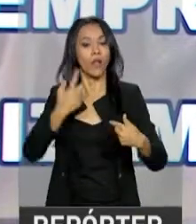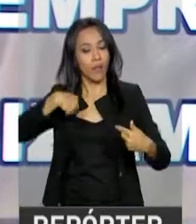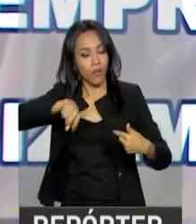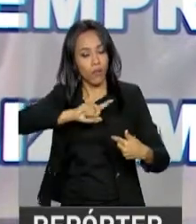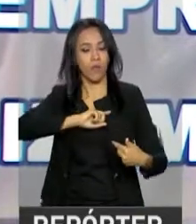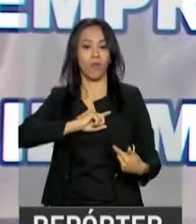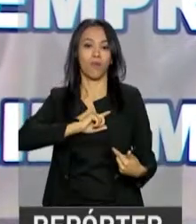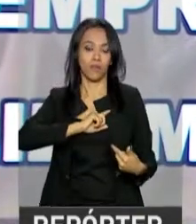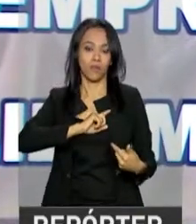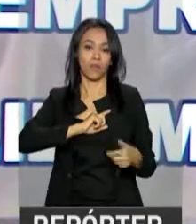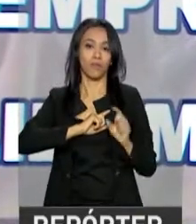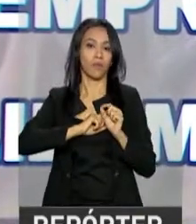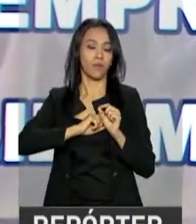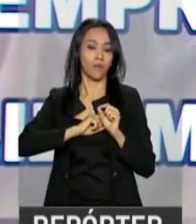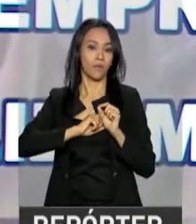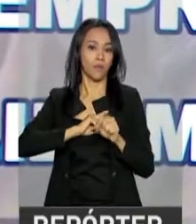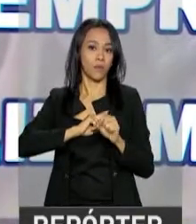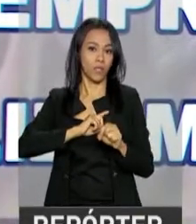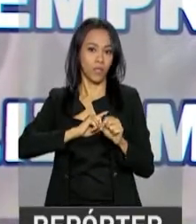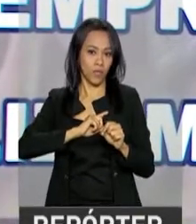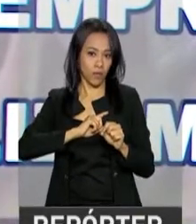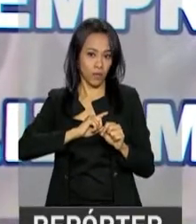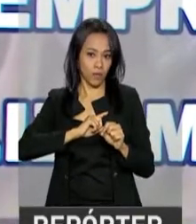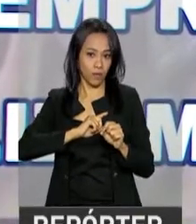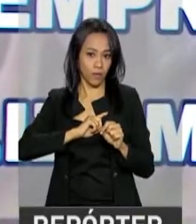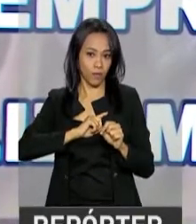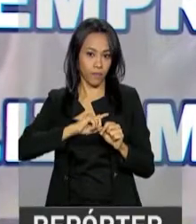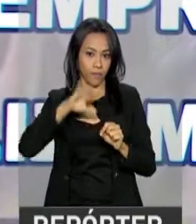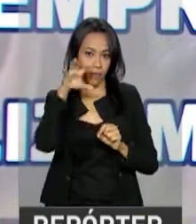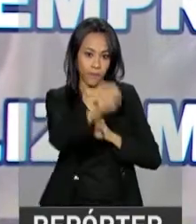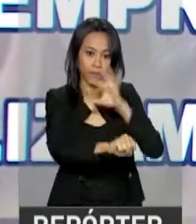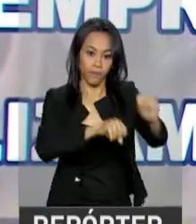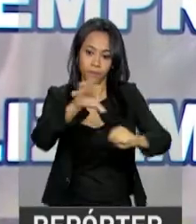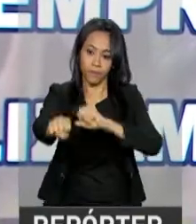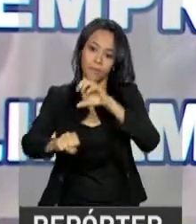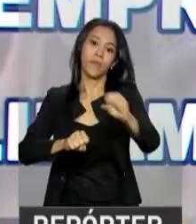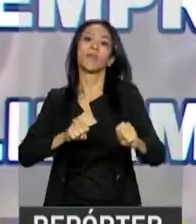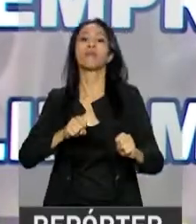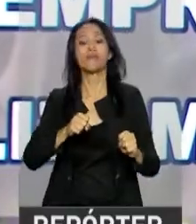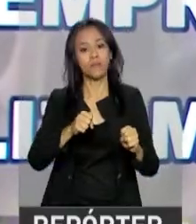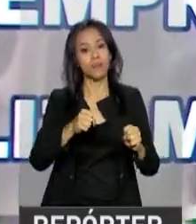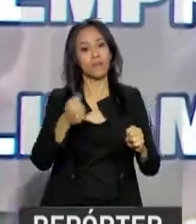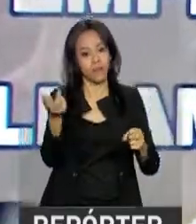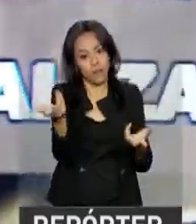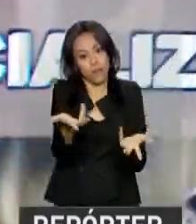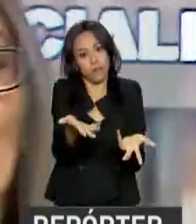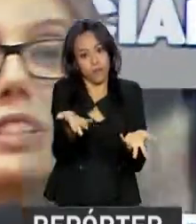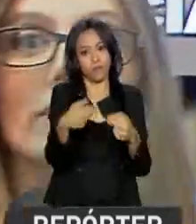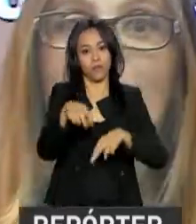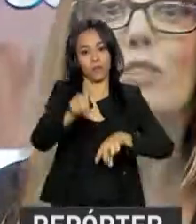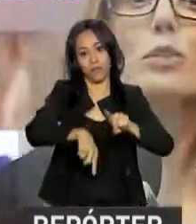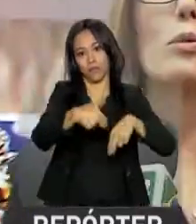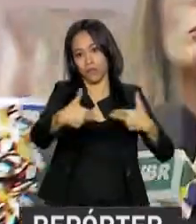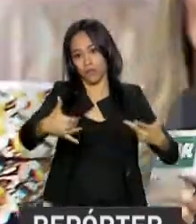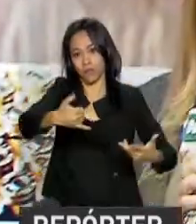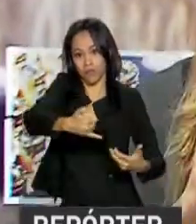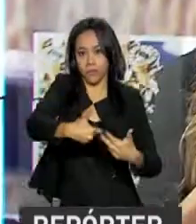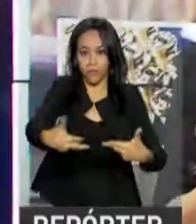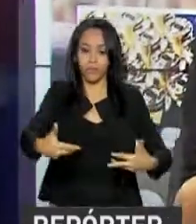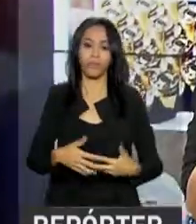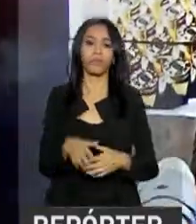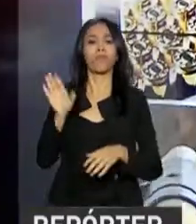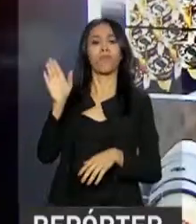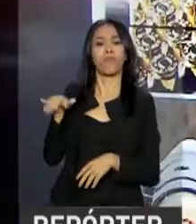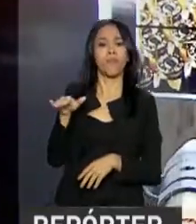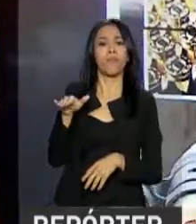o menor apreensão com a menor pressão possível desse tipo de produto controlado os estados com maior número